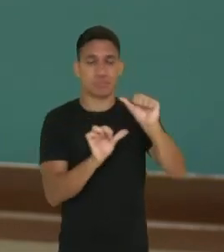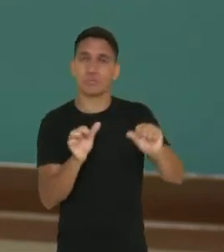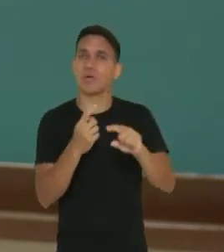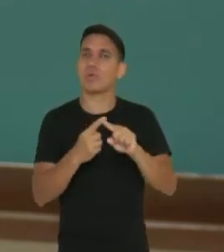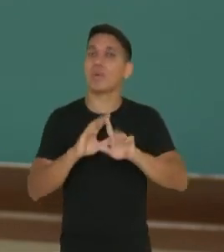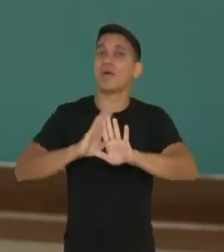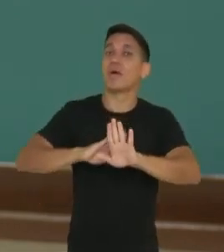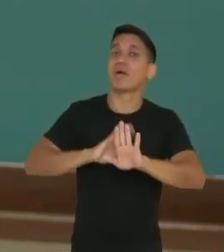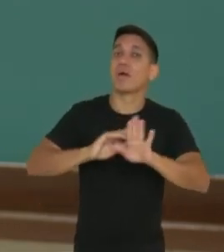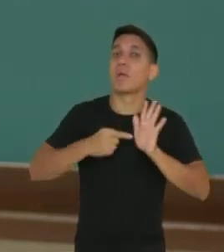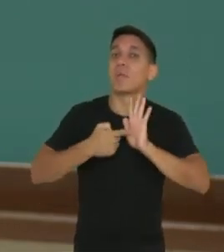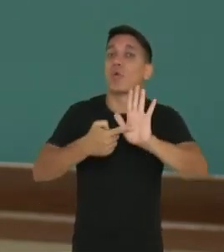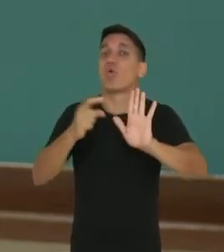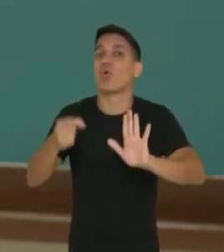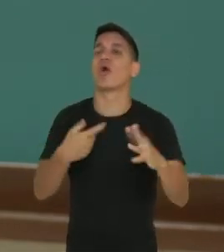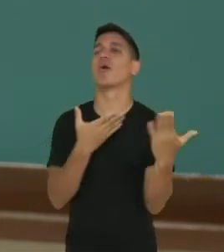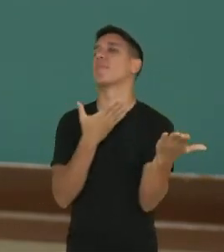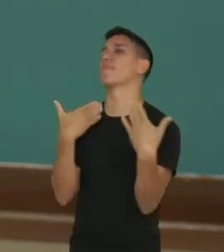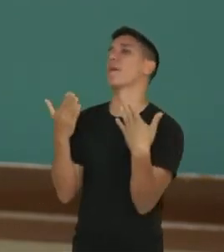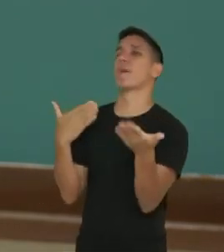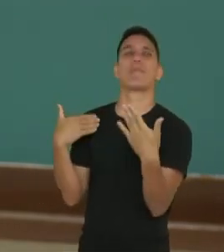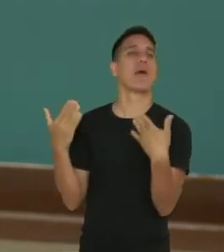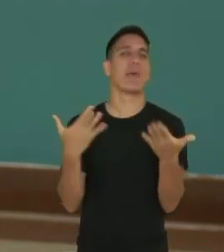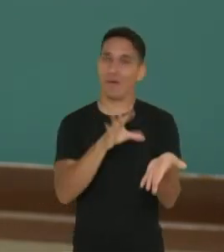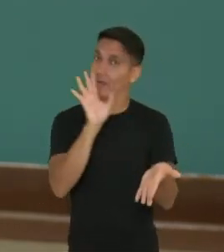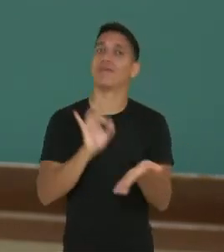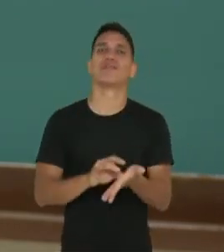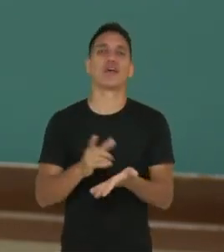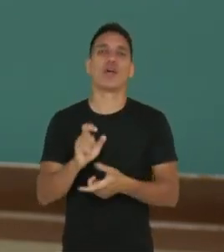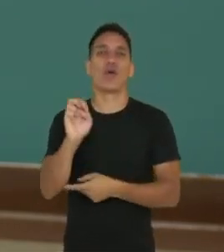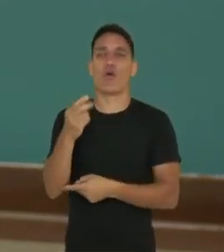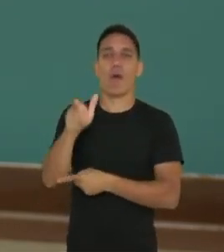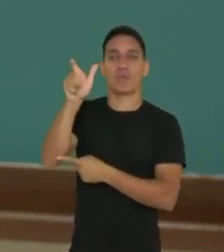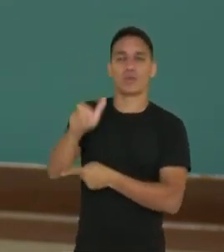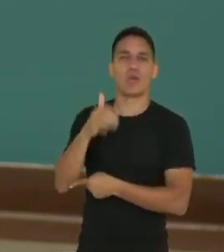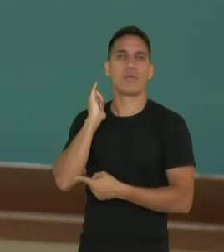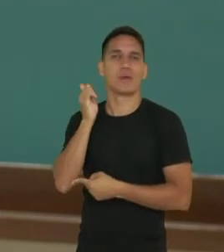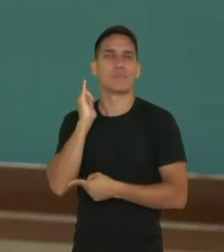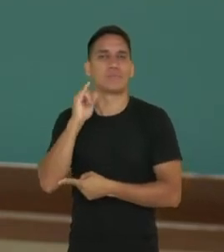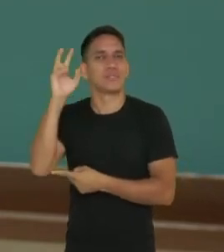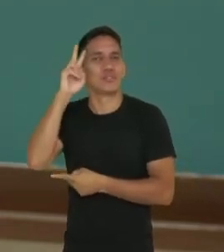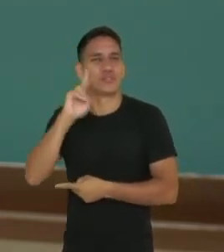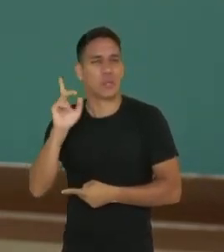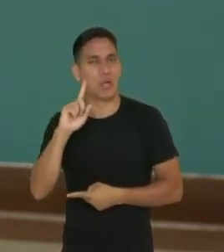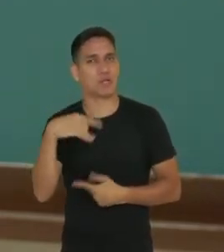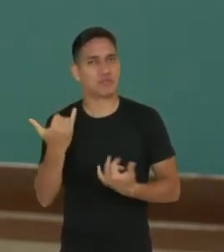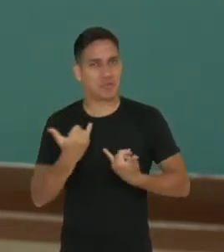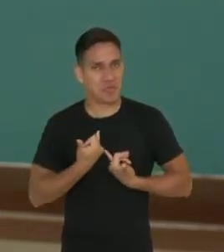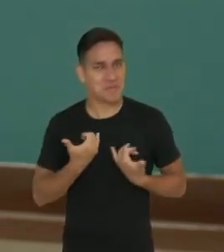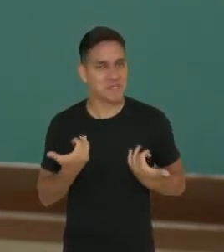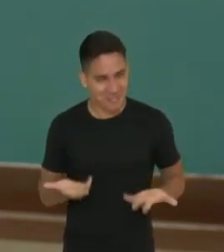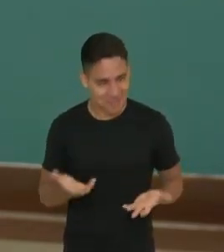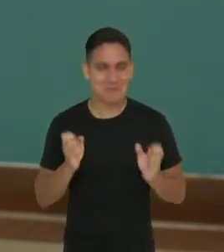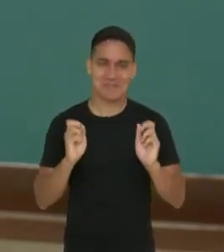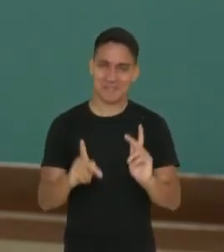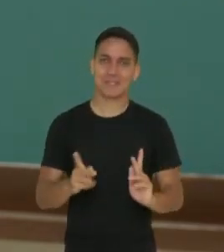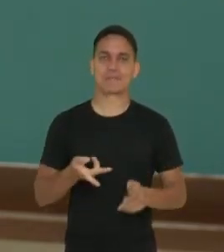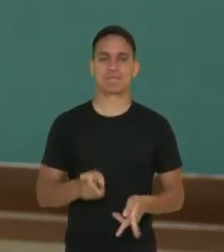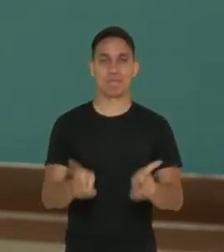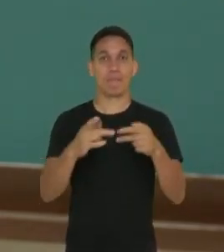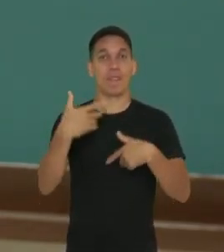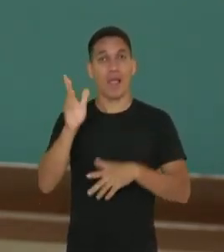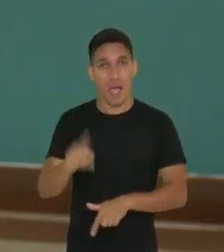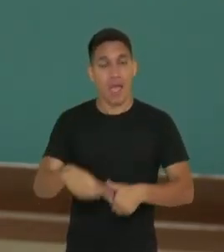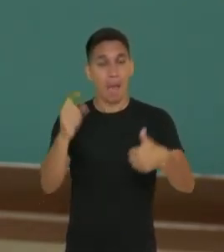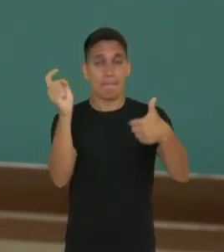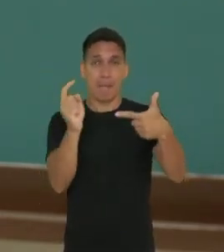de que se está conversando realmente, né? Ou alguém está contando aquela história a nós, certo? Beleza? Esses fatos,